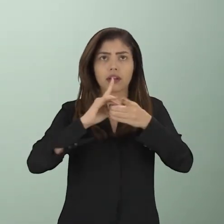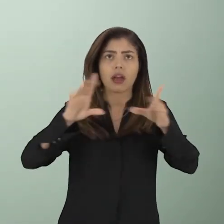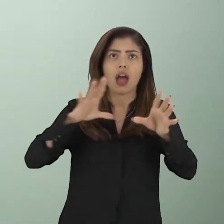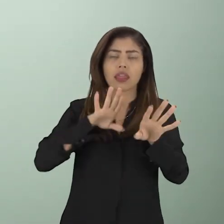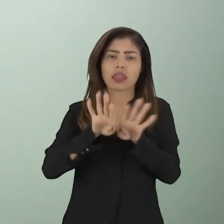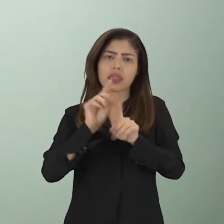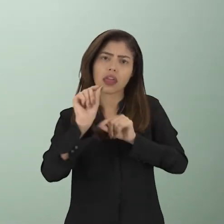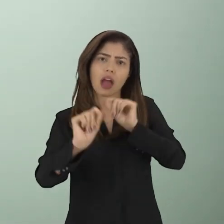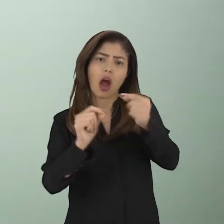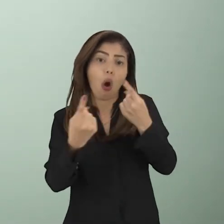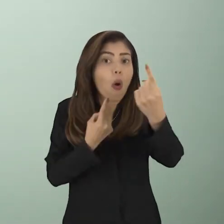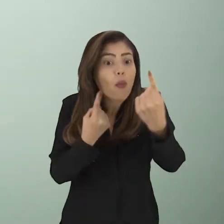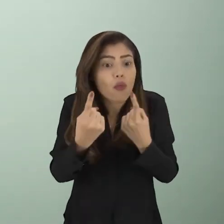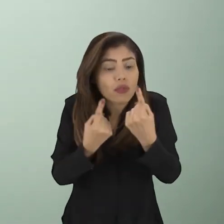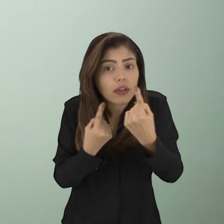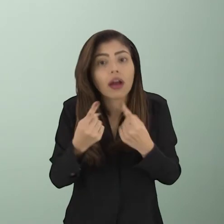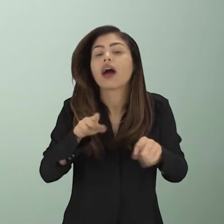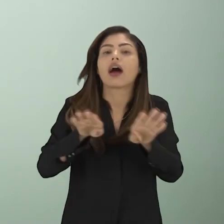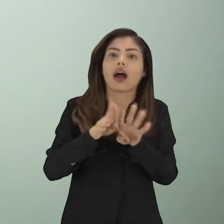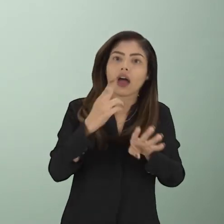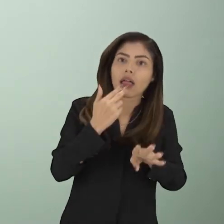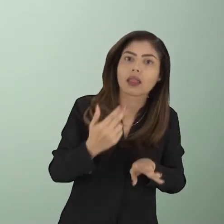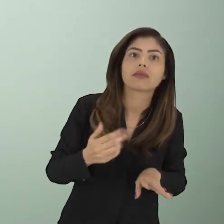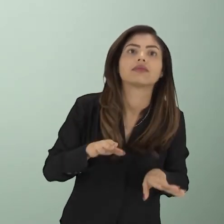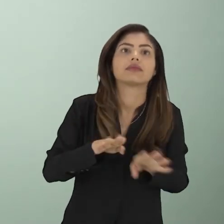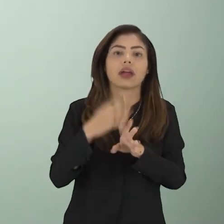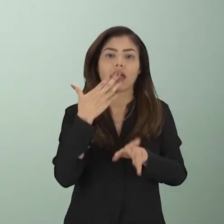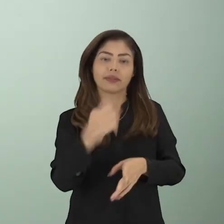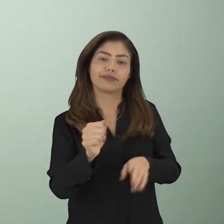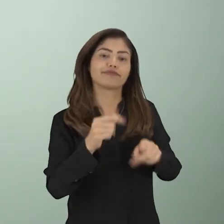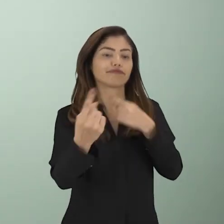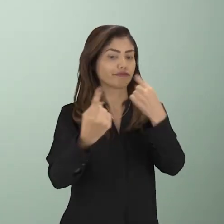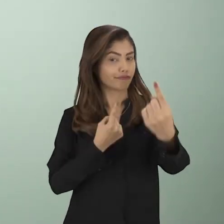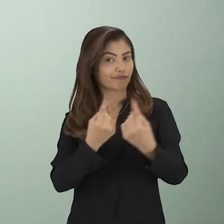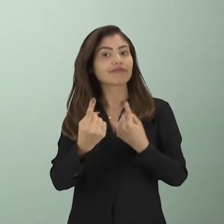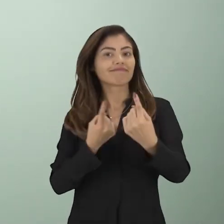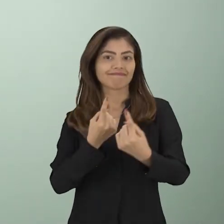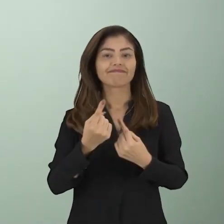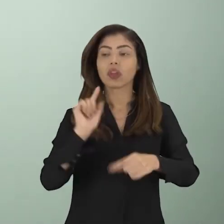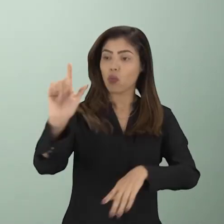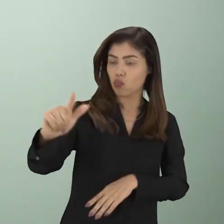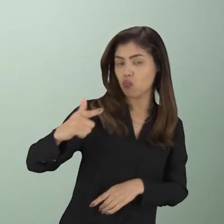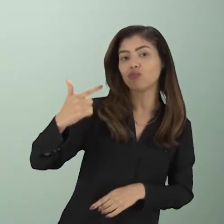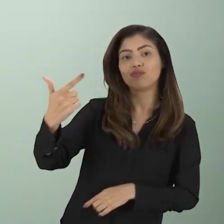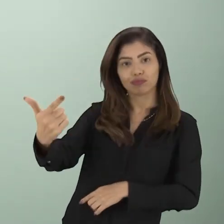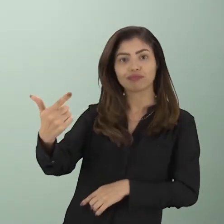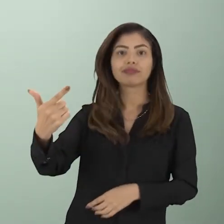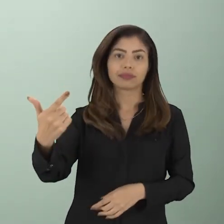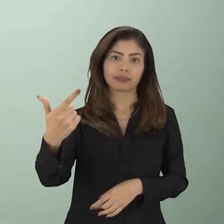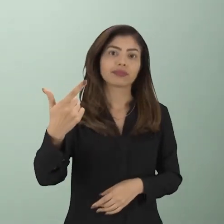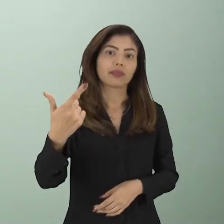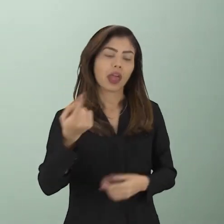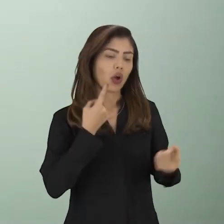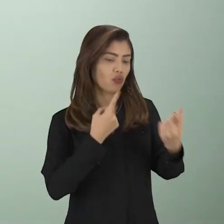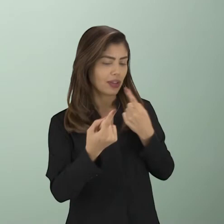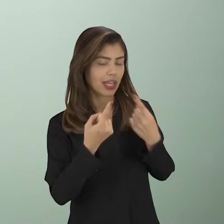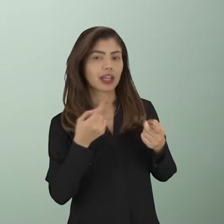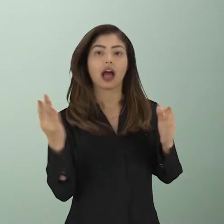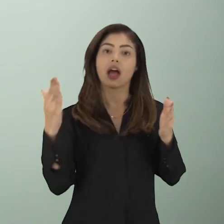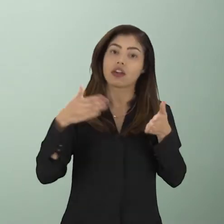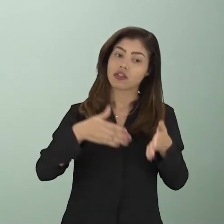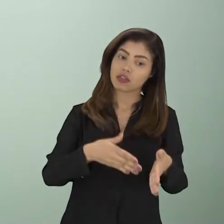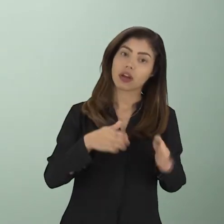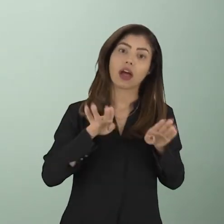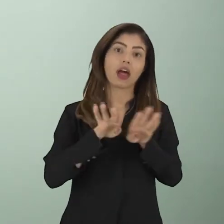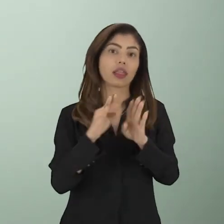animais é a sua capacidade de se comunicar, a linguagem, a capacidade de se comunicar com o outro e, através do diálogo,